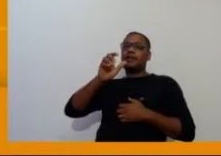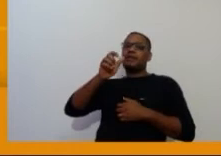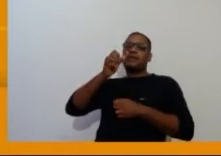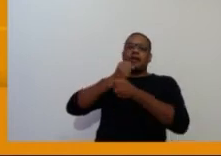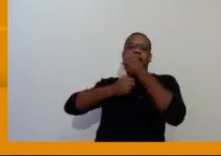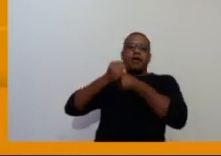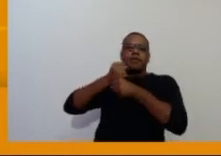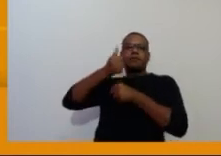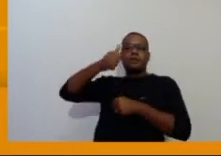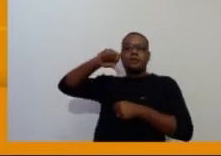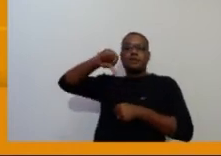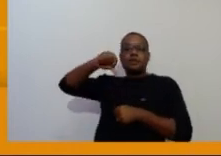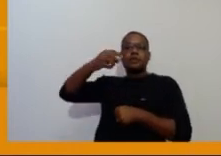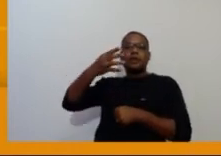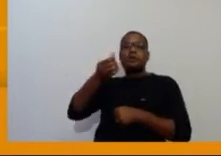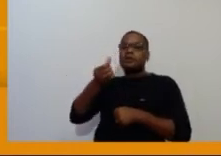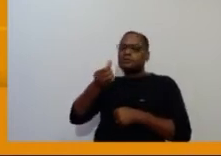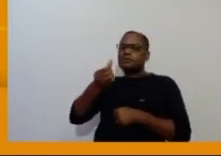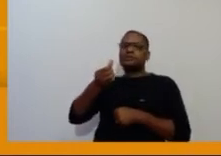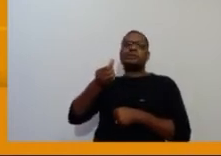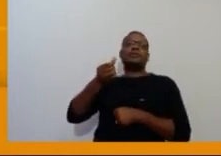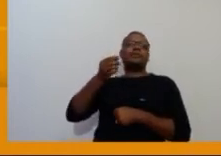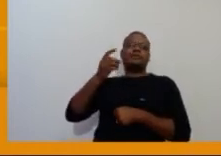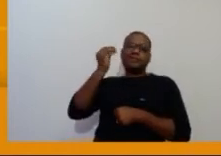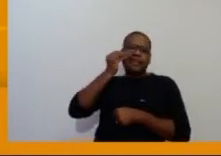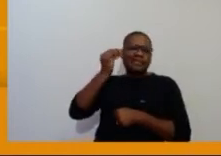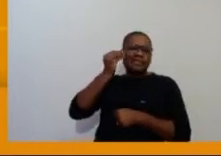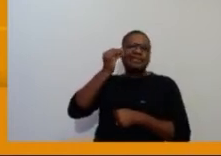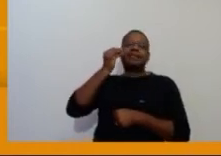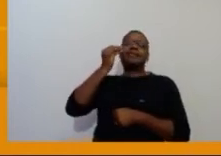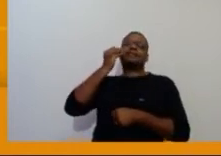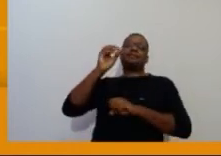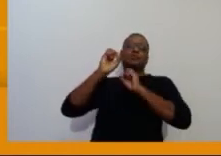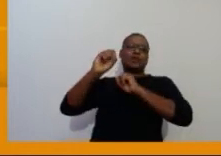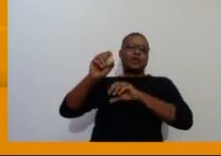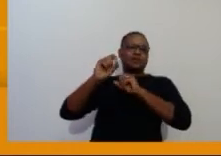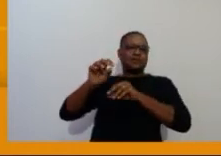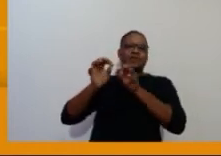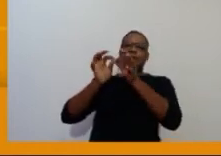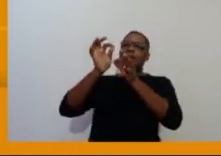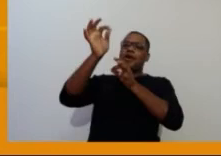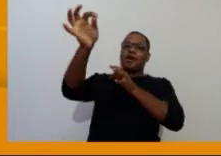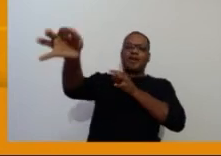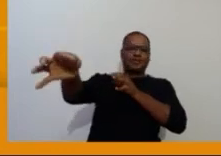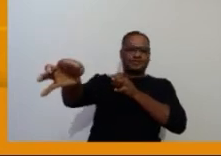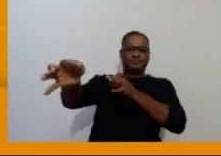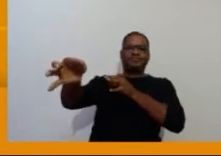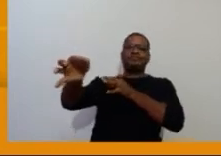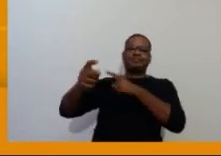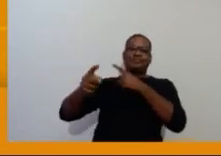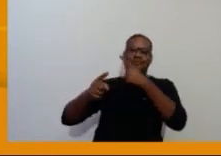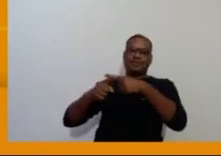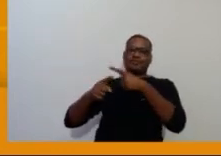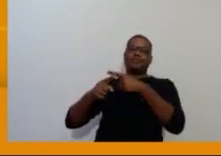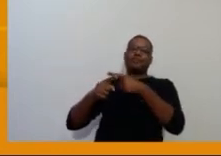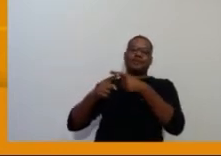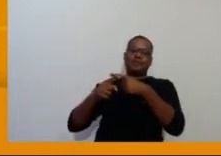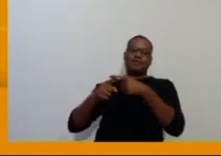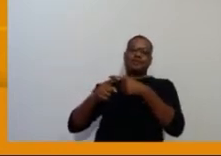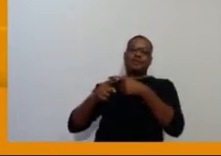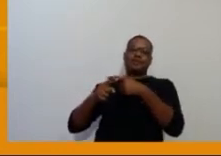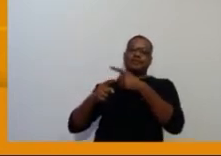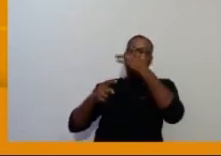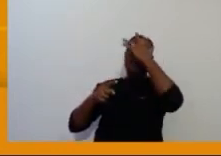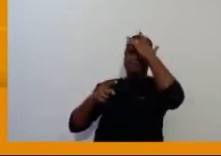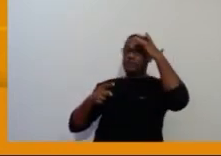em encurtar as distâncias, em viabilizar educação para aquele que não está diretamente